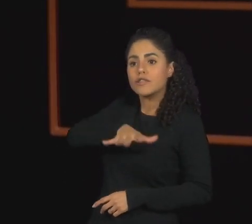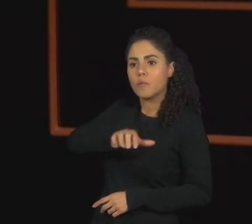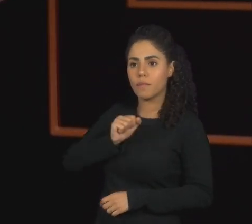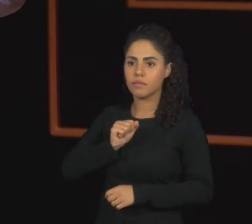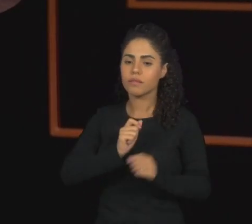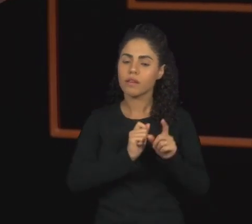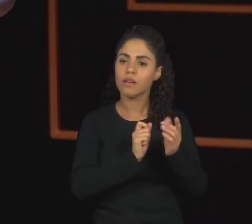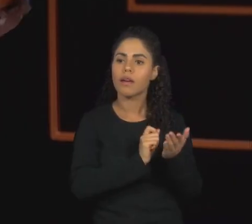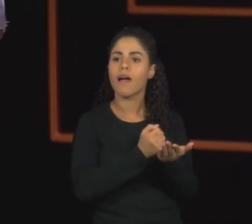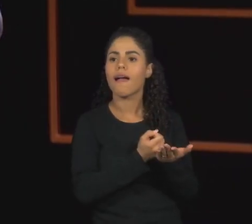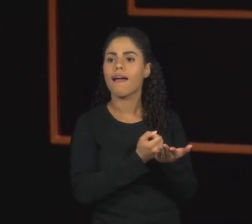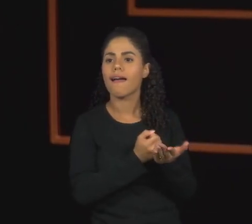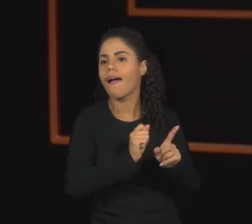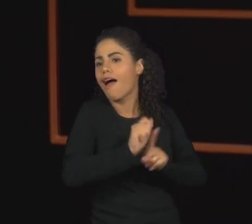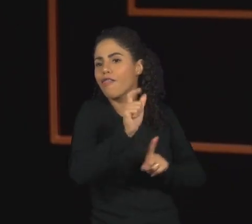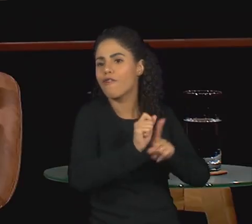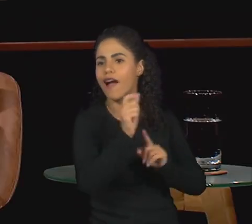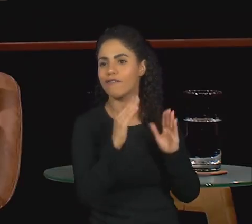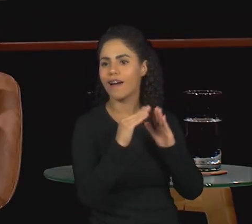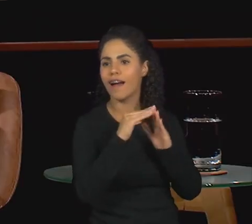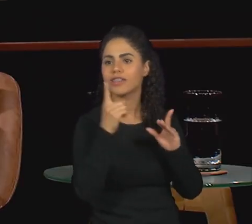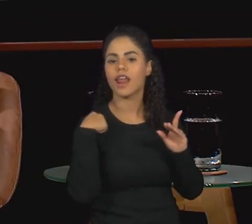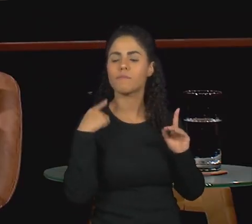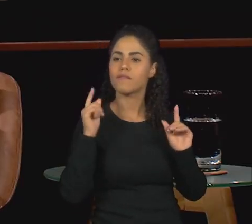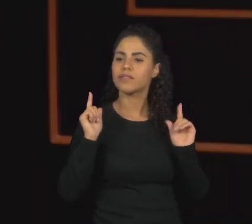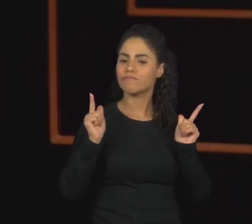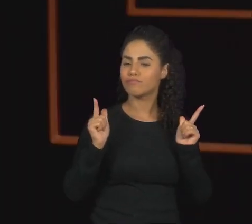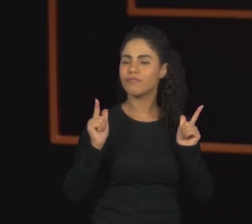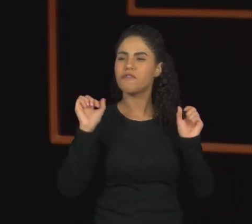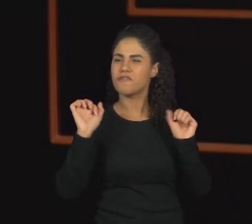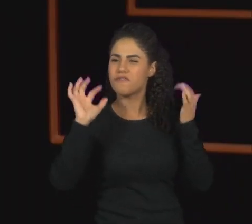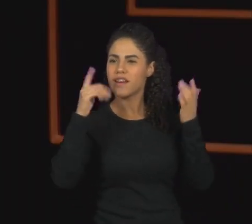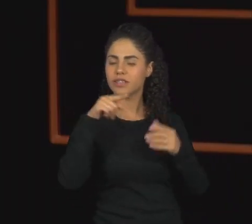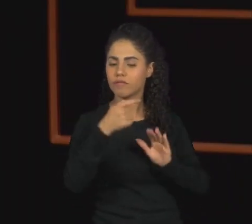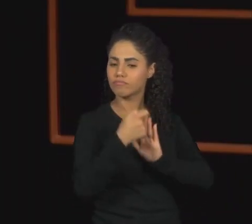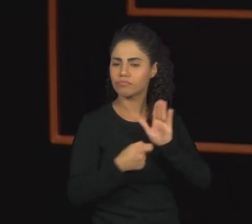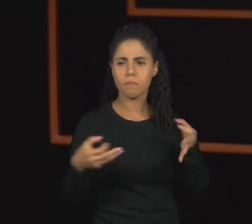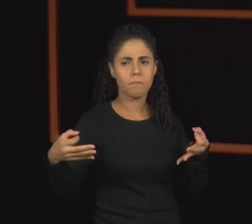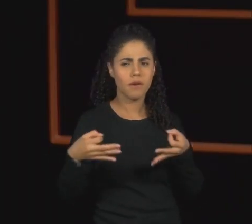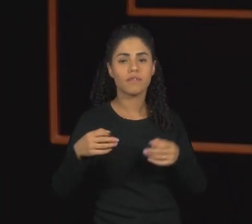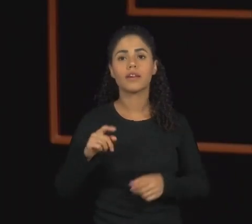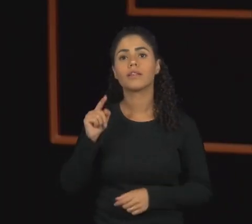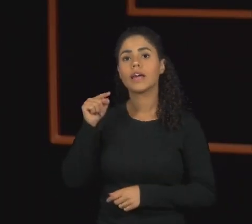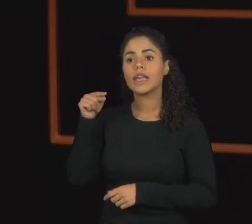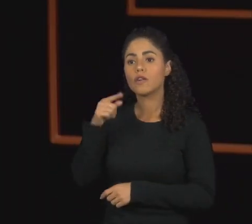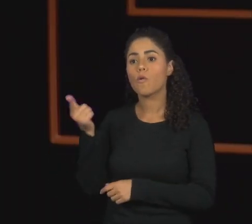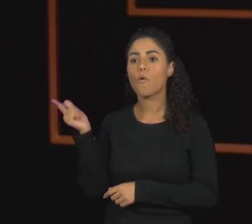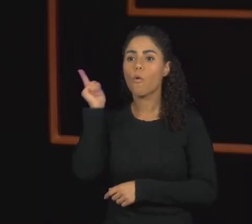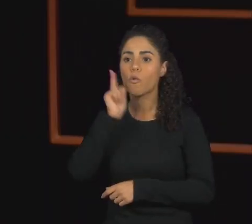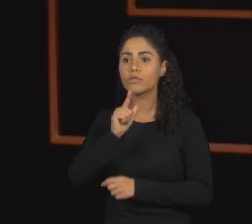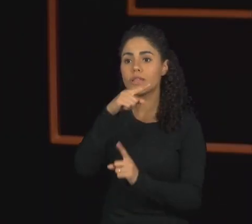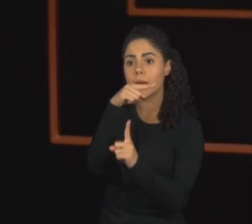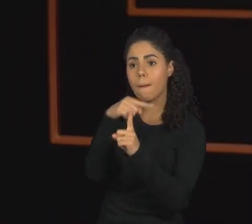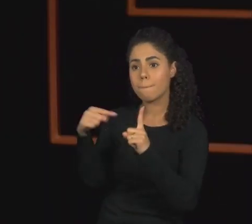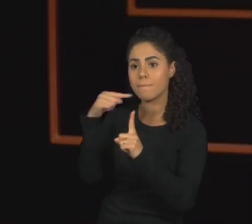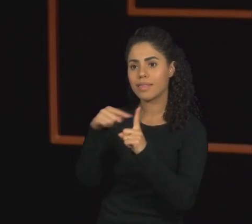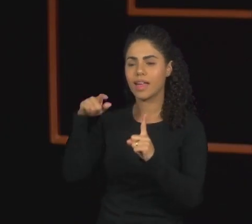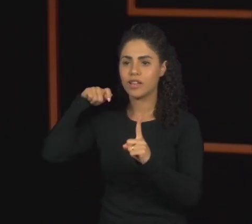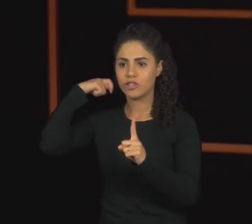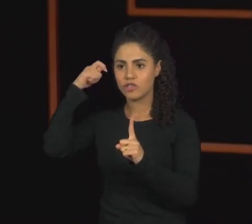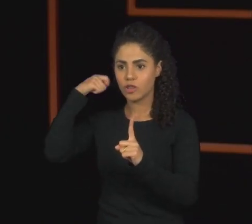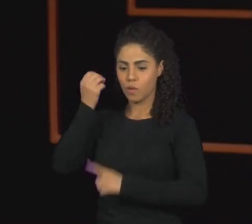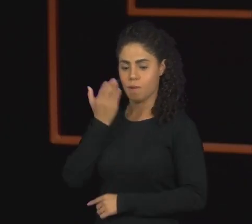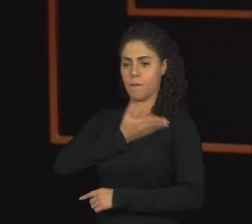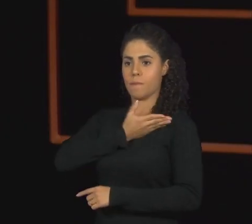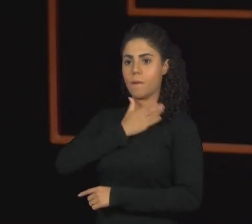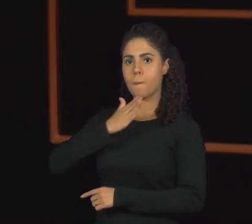favela para fazer festas e tirar onda. Eu falei, perfeito, é o texto ideal para a gente montar. E dessa vez sim, eu consegui pôr metade do elenco de atores amigos